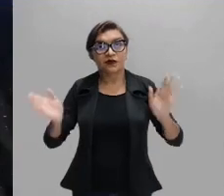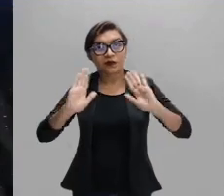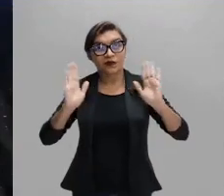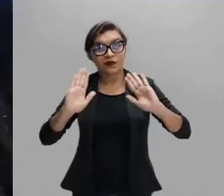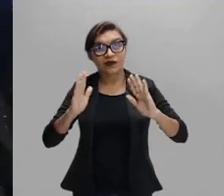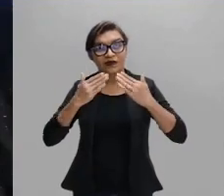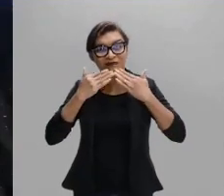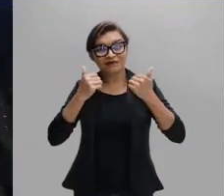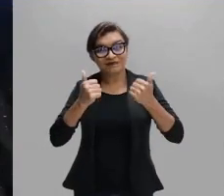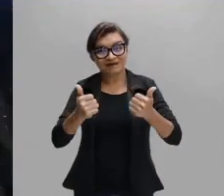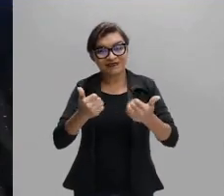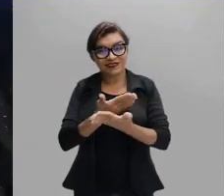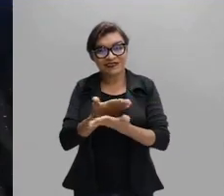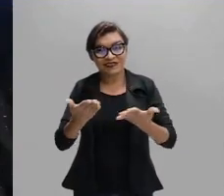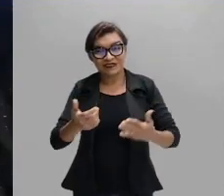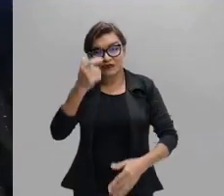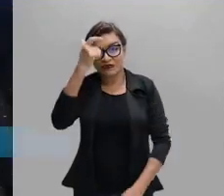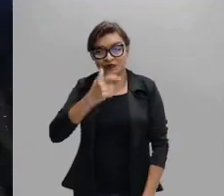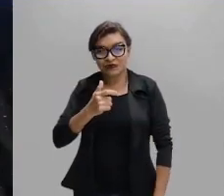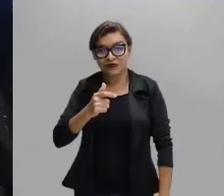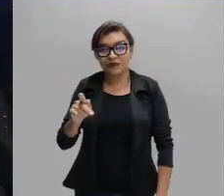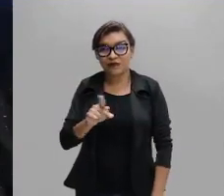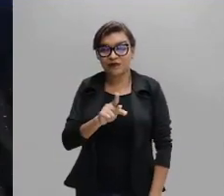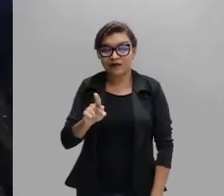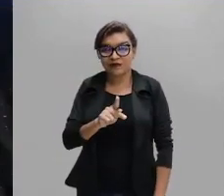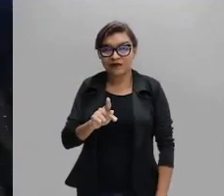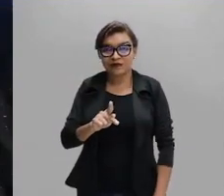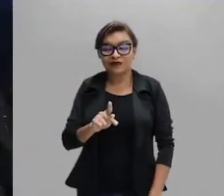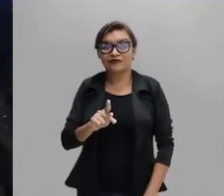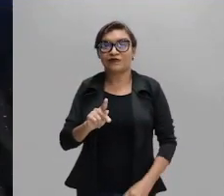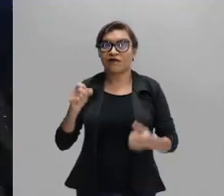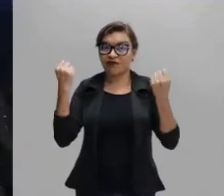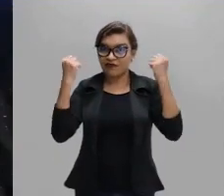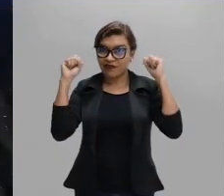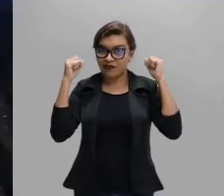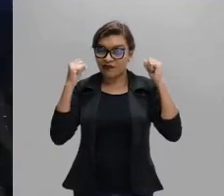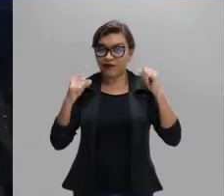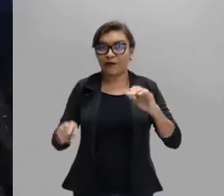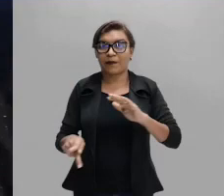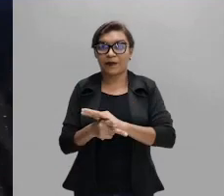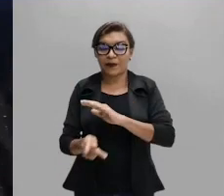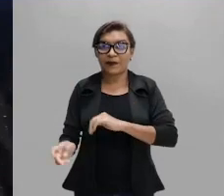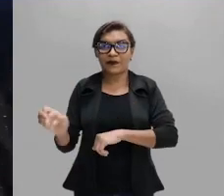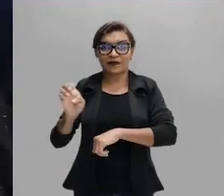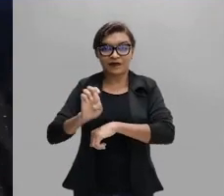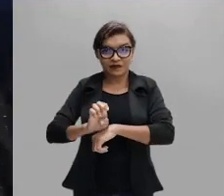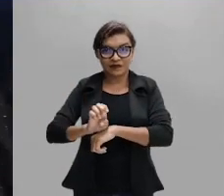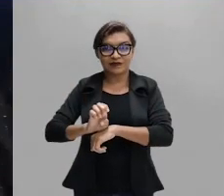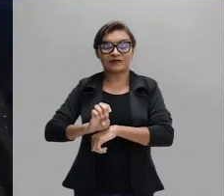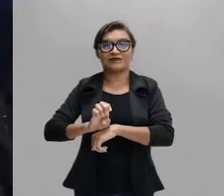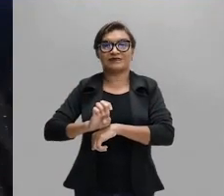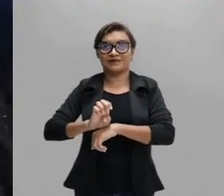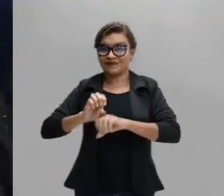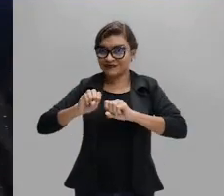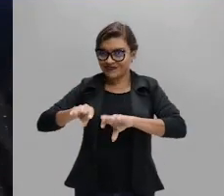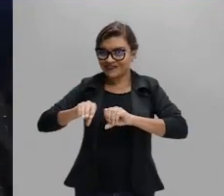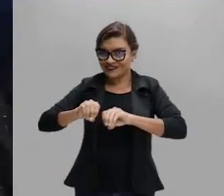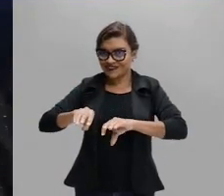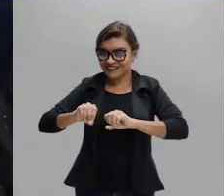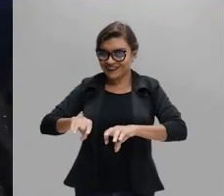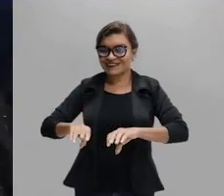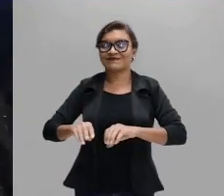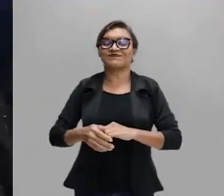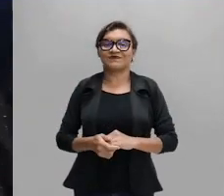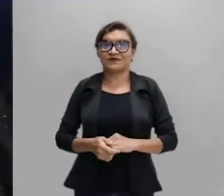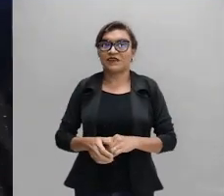Olá, galerinha, tudo bem com vocês? Sou Guilherme Campos, professor de Educação Física da Rede Estadual do Maranhão, e nessa aula de hoje do nosso projeto Fique em